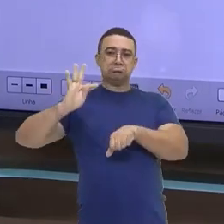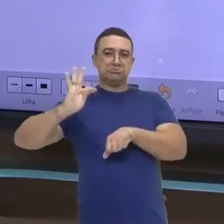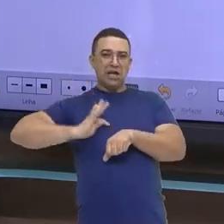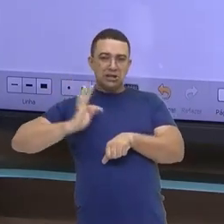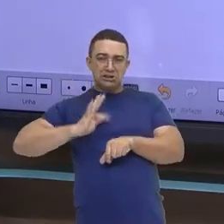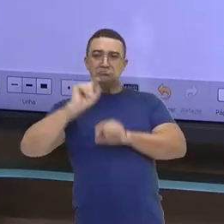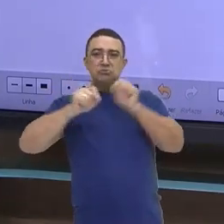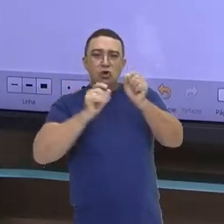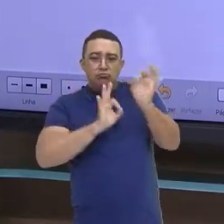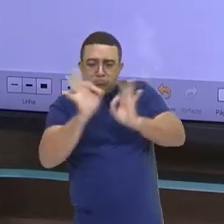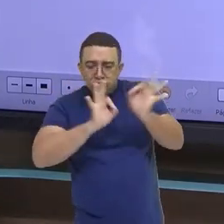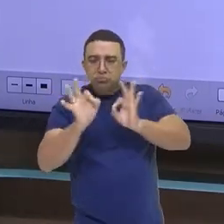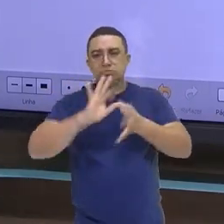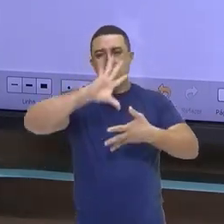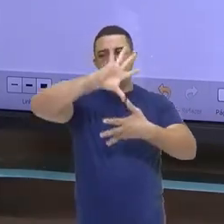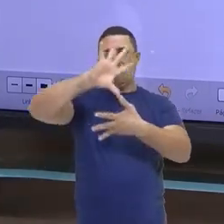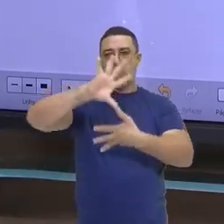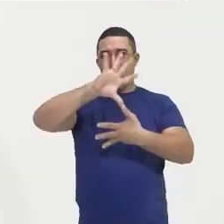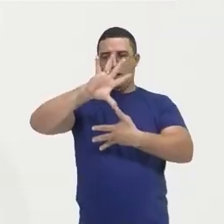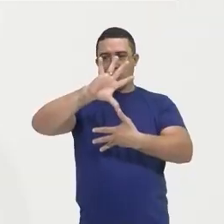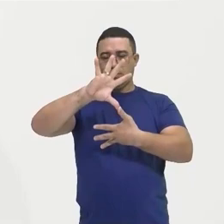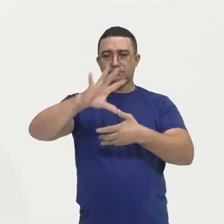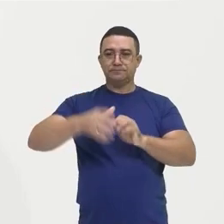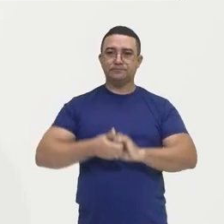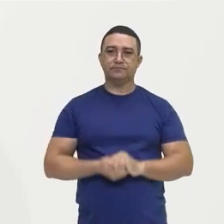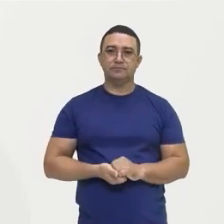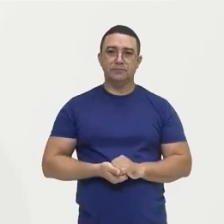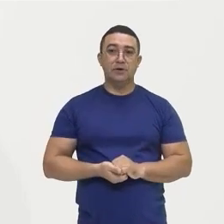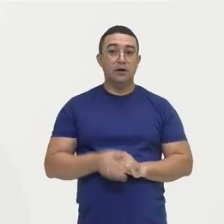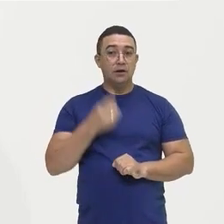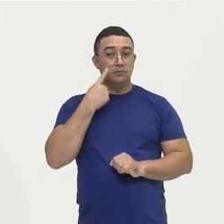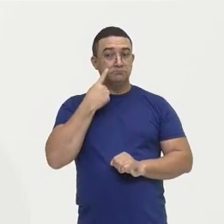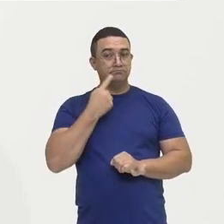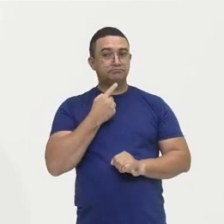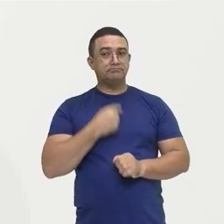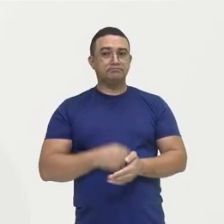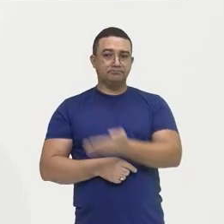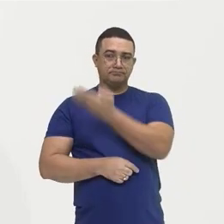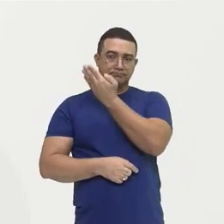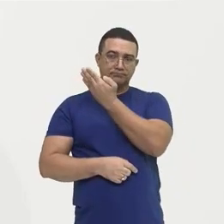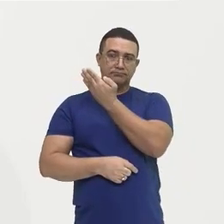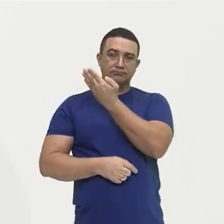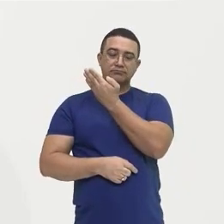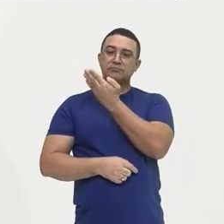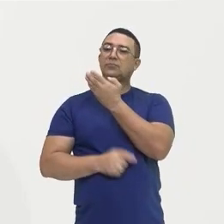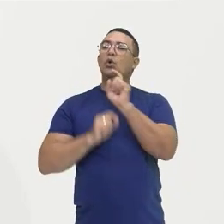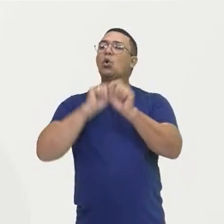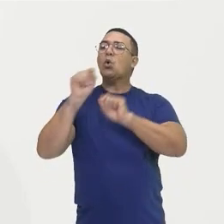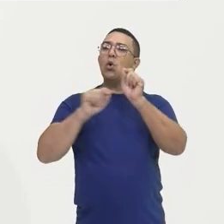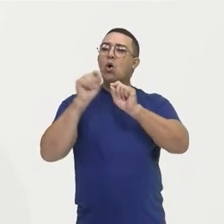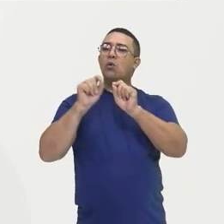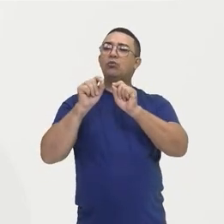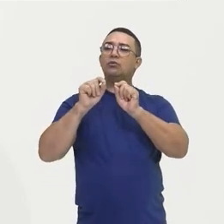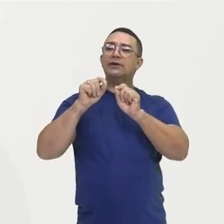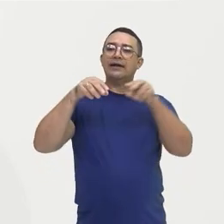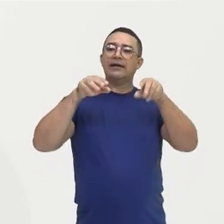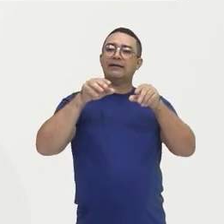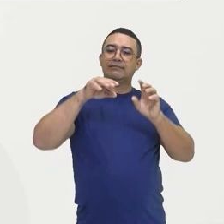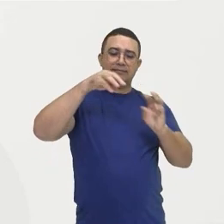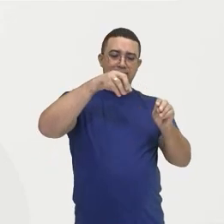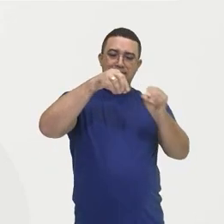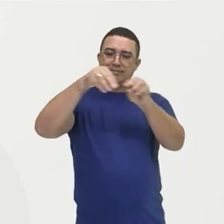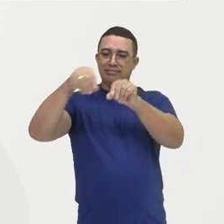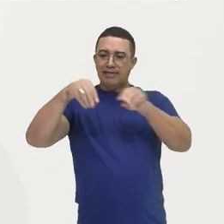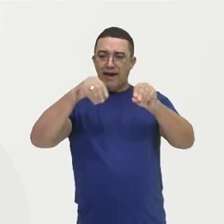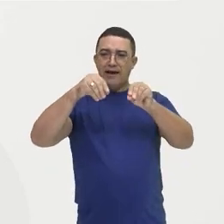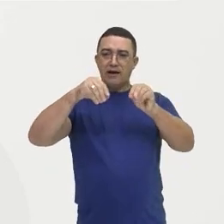aí nessa imagem a gente observa também, olha, o formato da Terra, né? Eu coloquei para vocês os dois formatos, né? Aquele